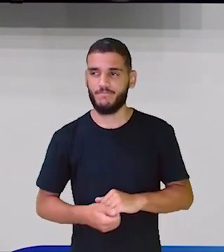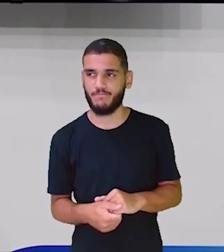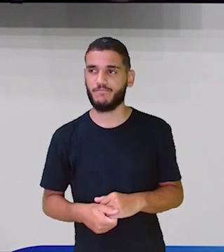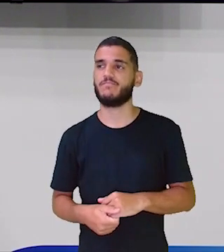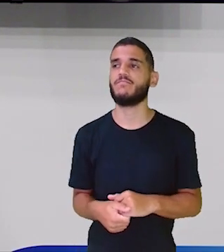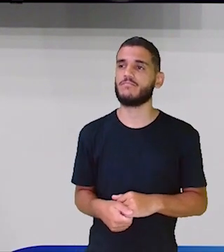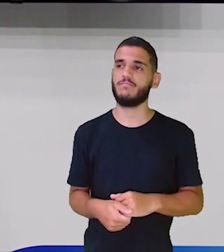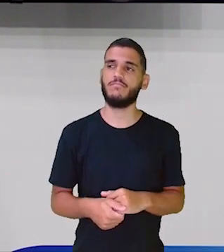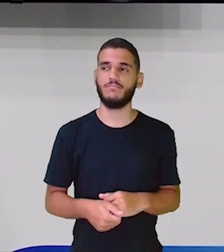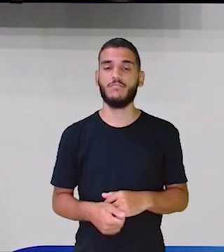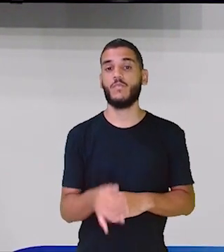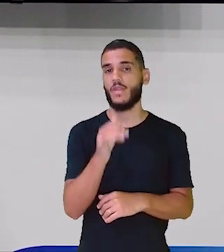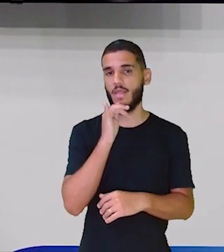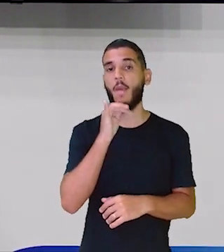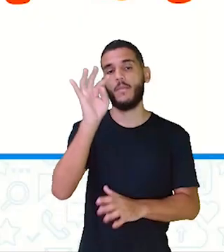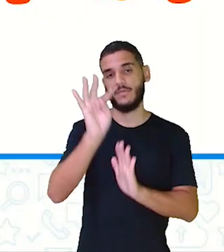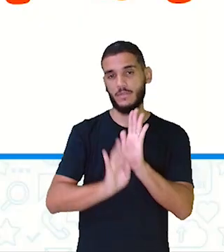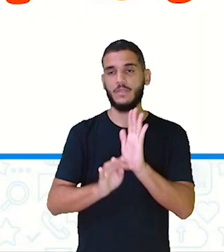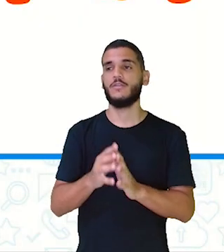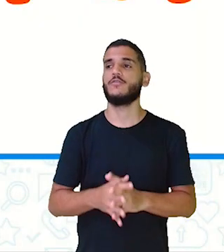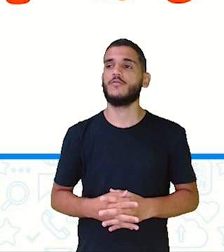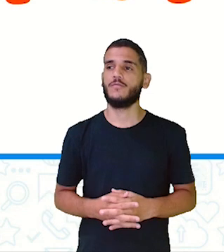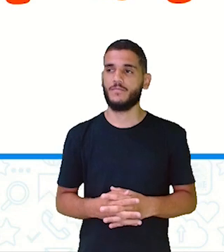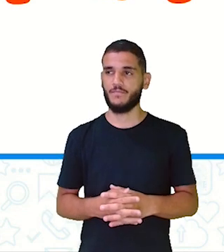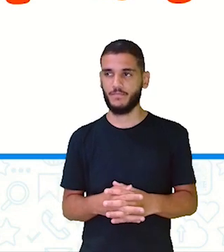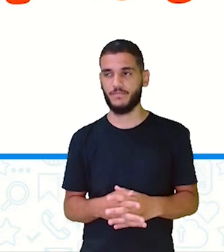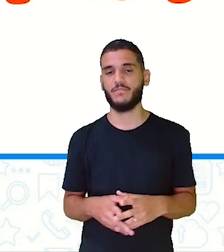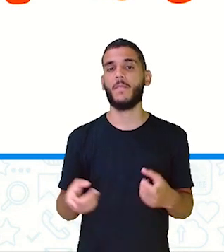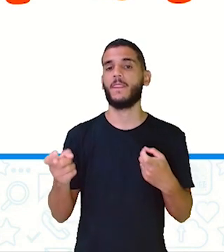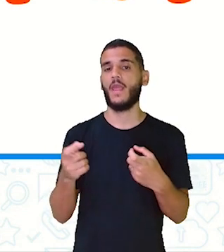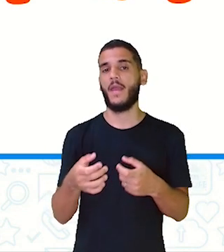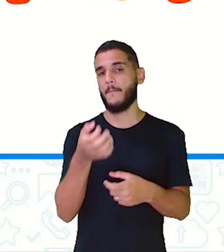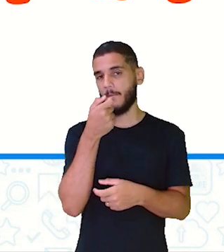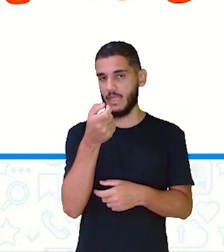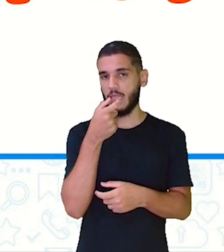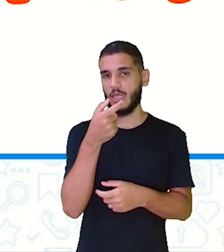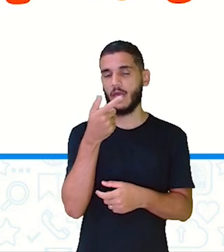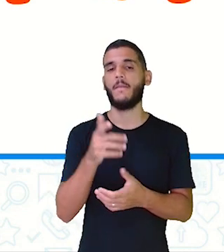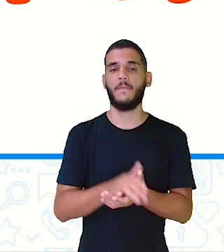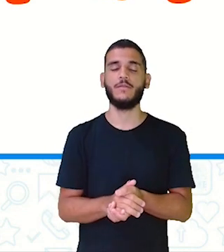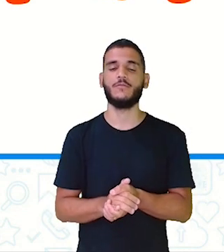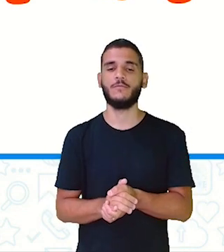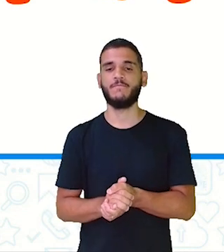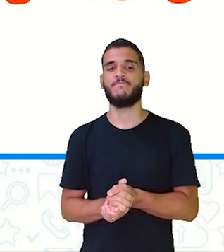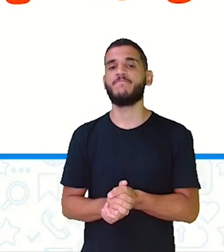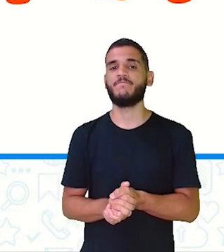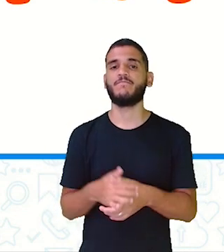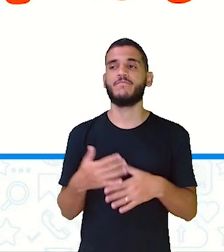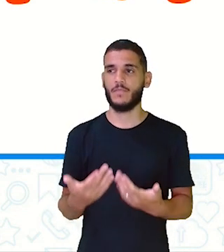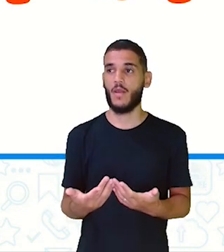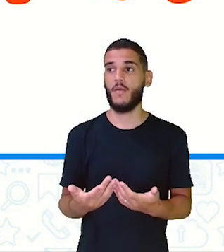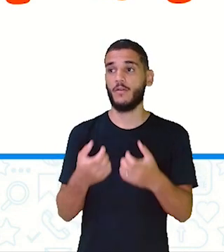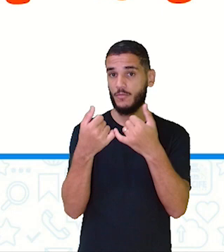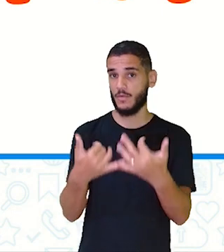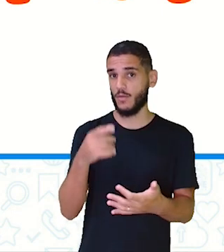evento? Exemplos de textos jornalísticos, medicamentos genéricos e medicamentos de marca. Diz-se